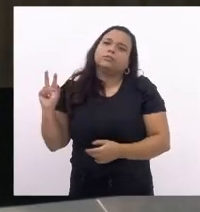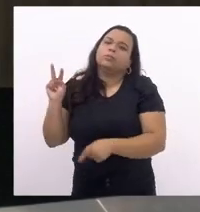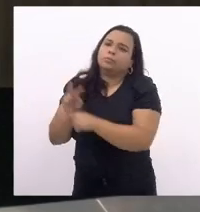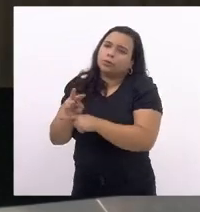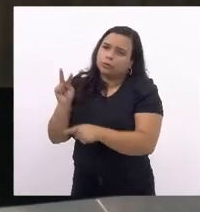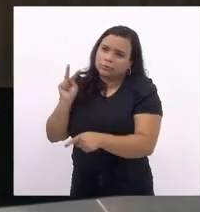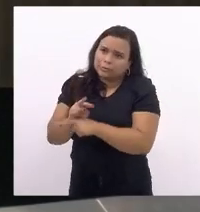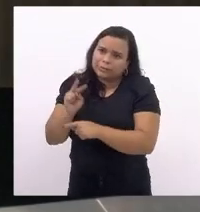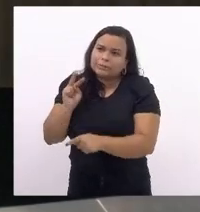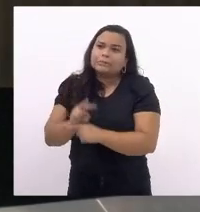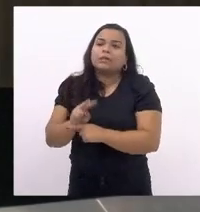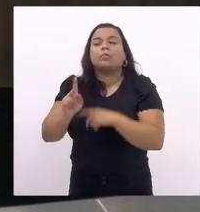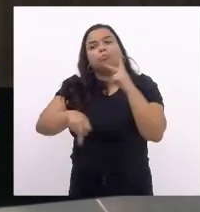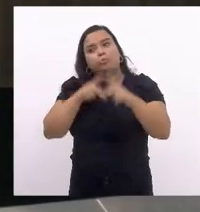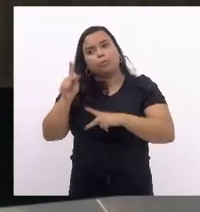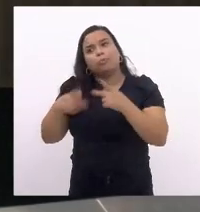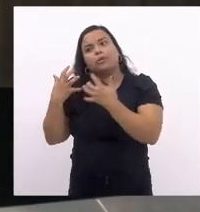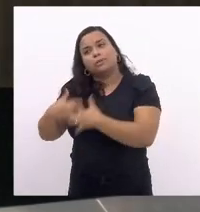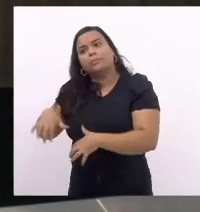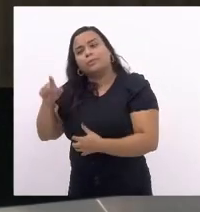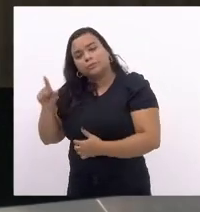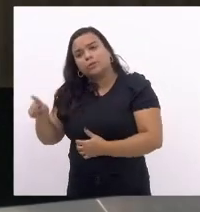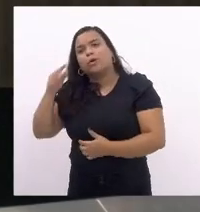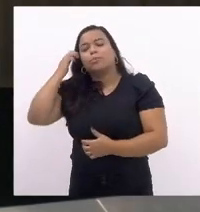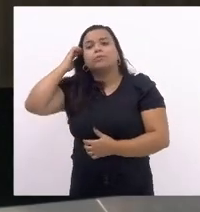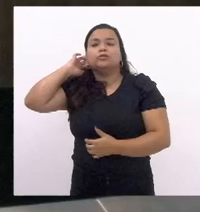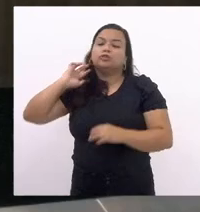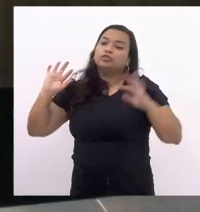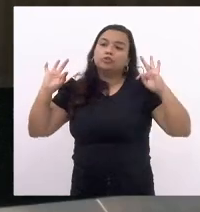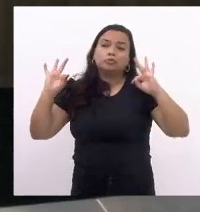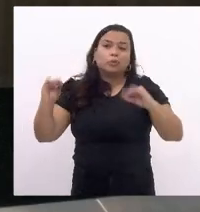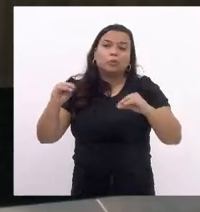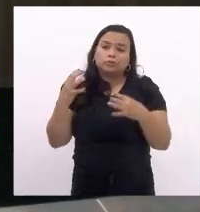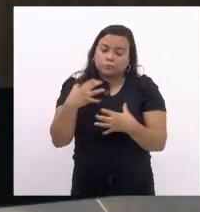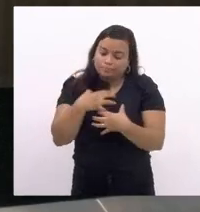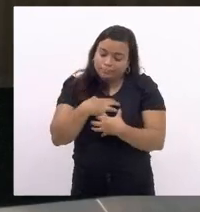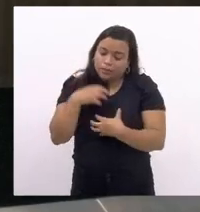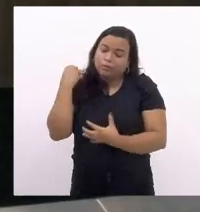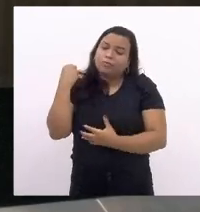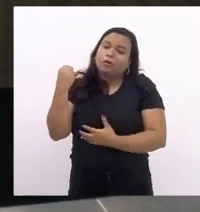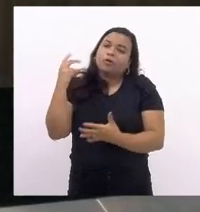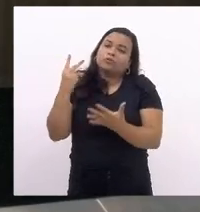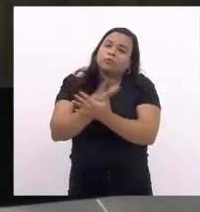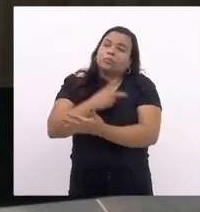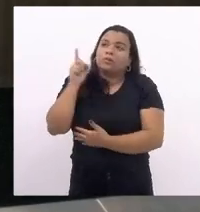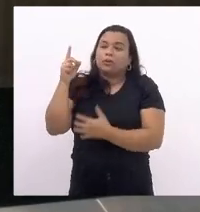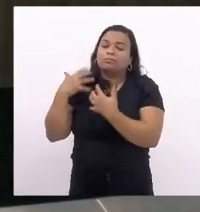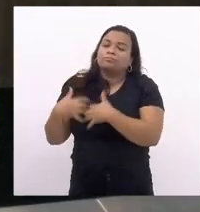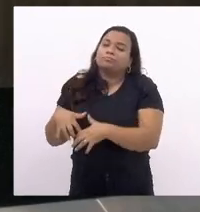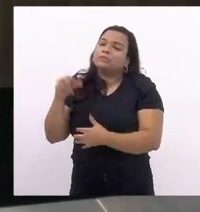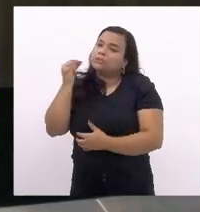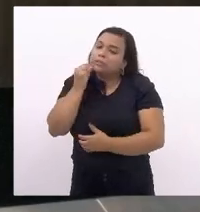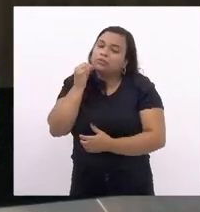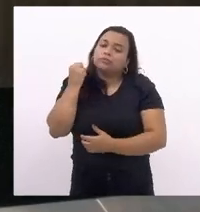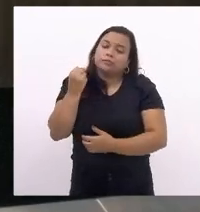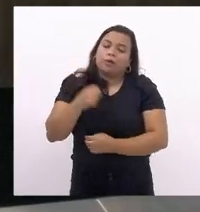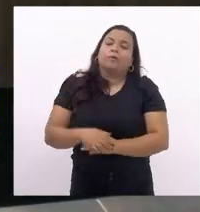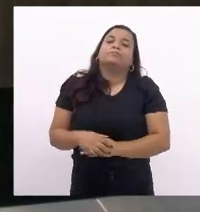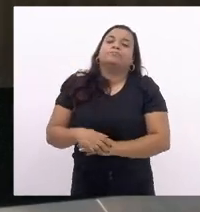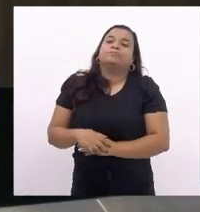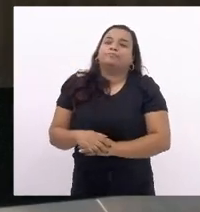proteção da população de Petrópolis, todos nós ficamos tocados com o que ali aconteceu. Acho que as